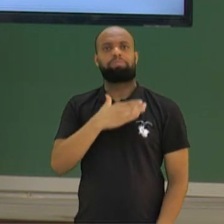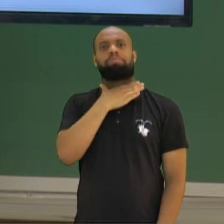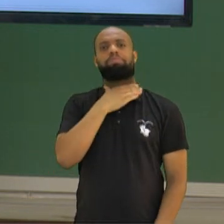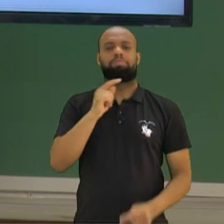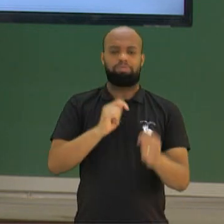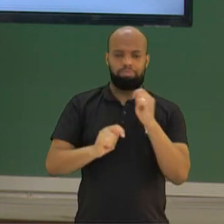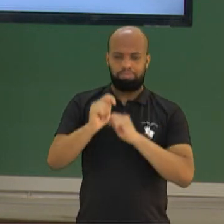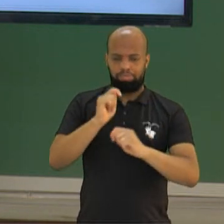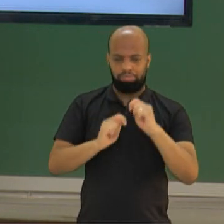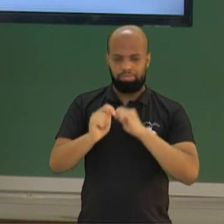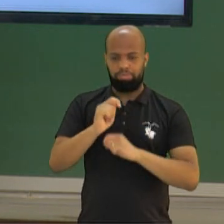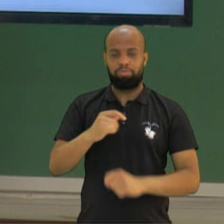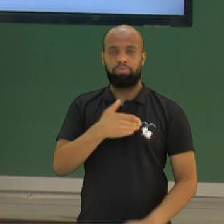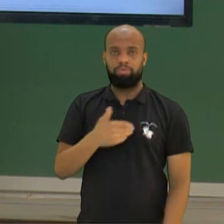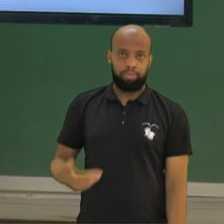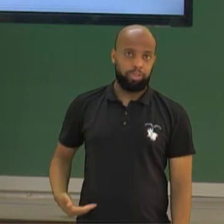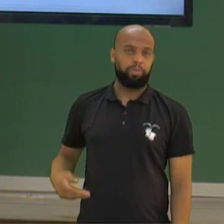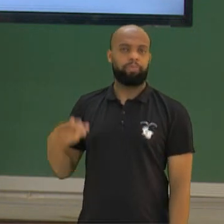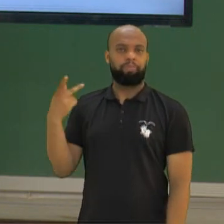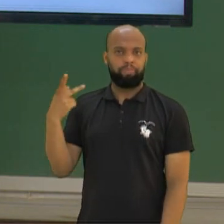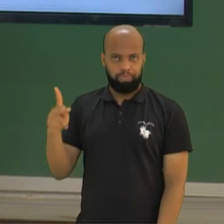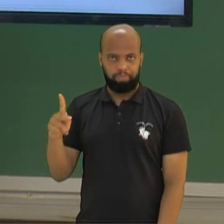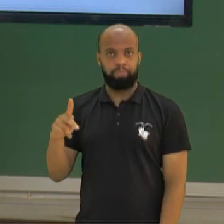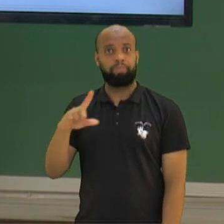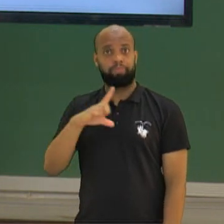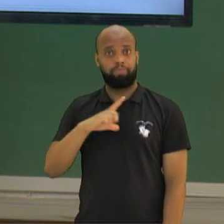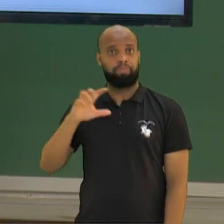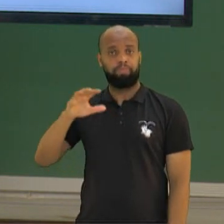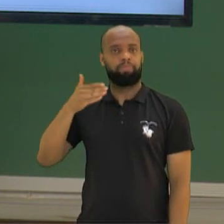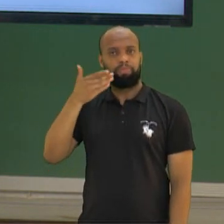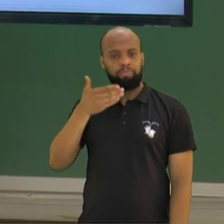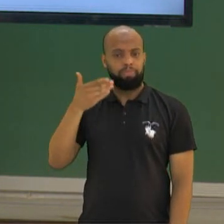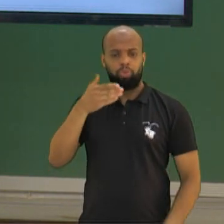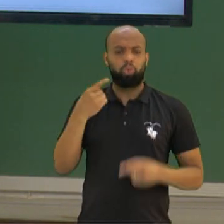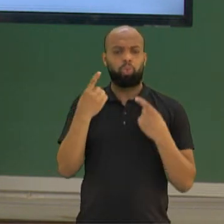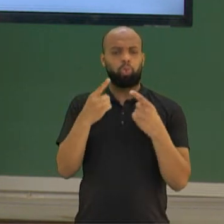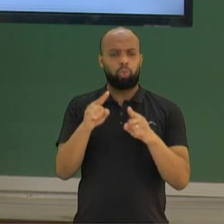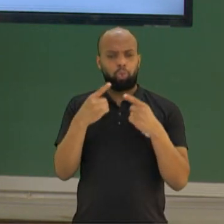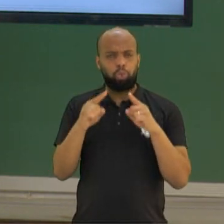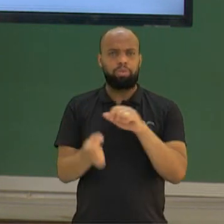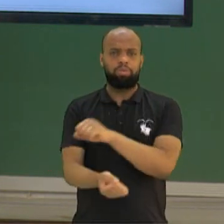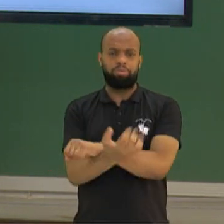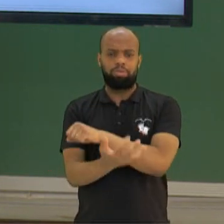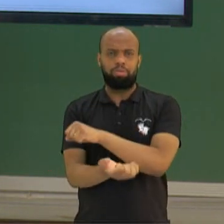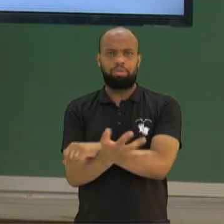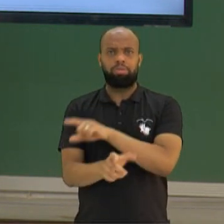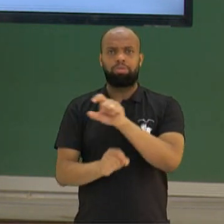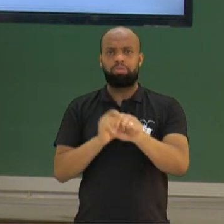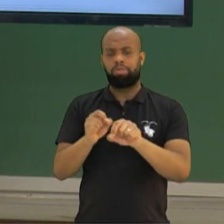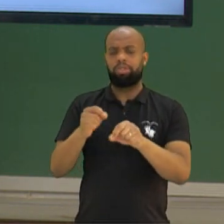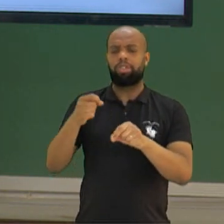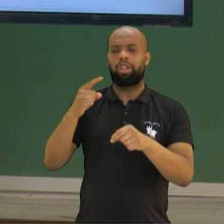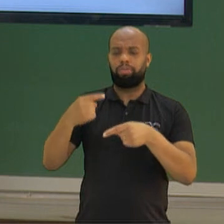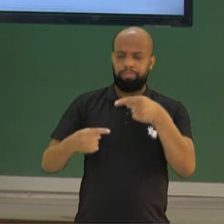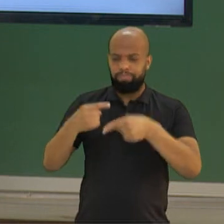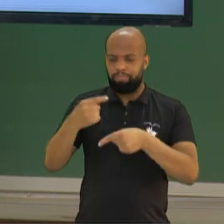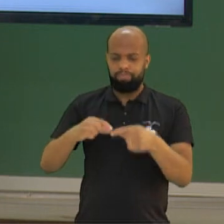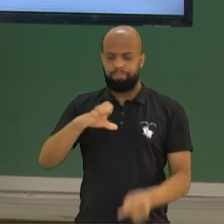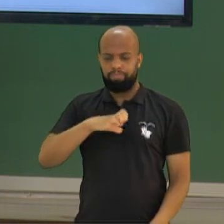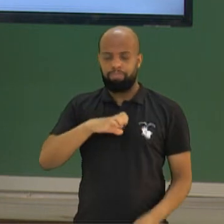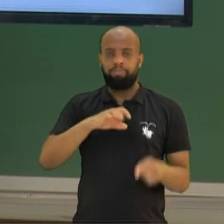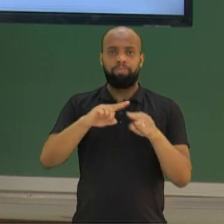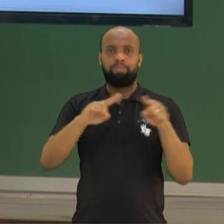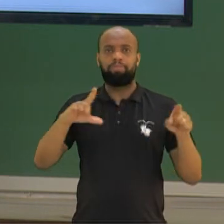e inflacionária no seu governo, né? Ele tinha esse discurso de combate à corrupção, de ser um político ético, porém ele vai